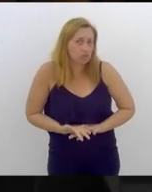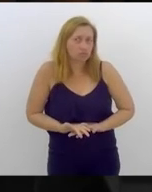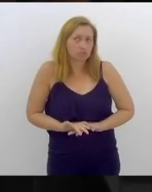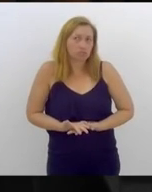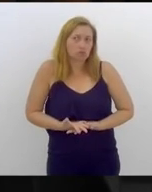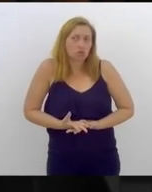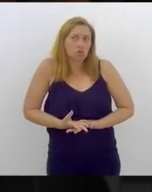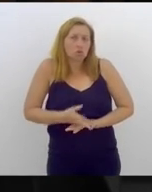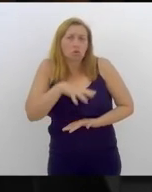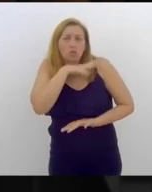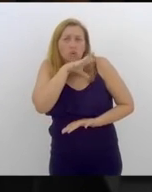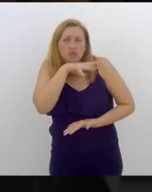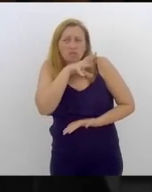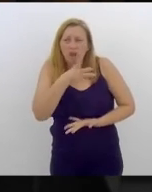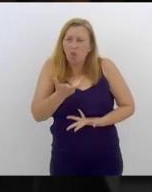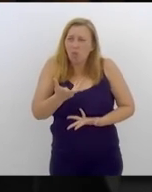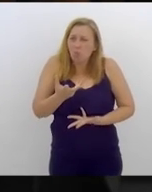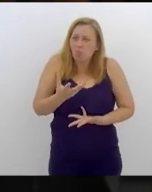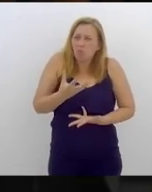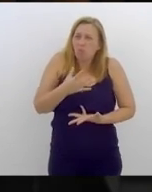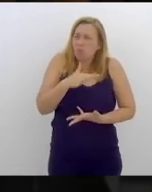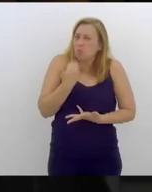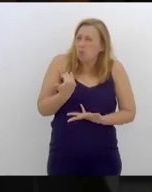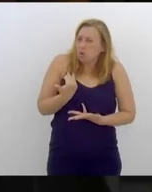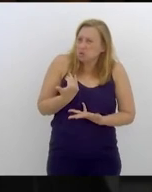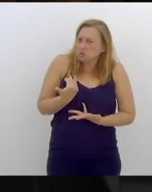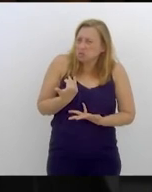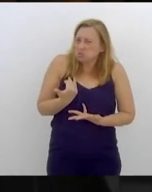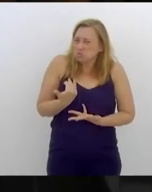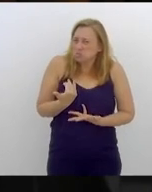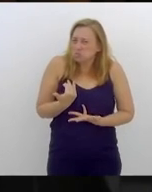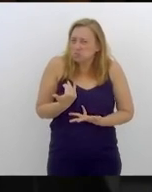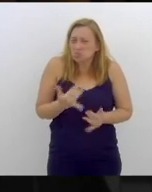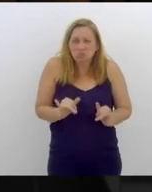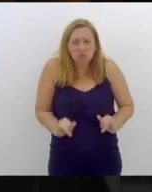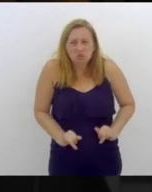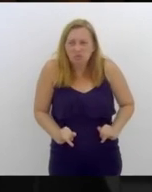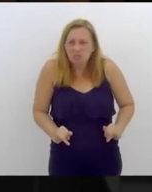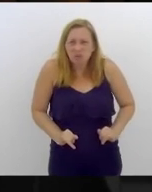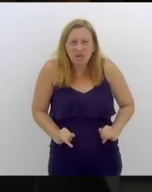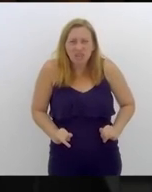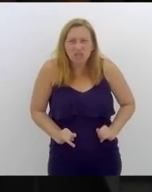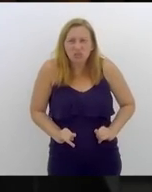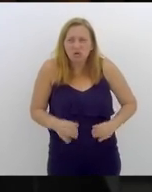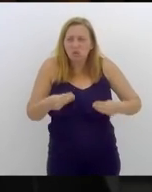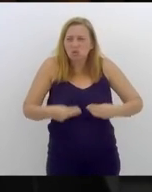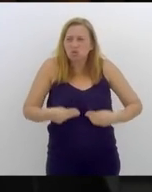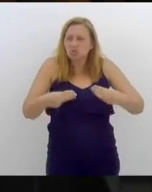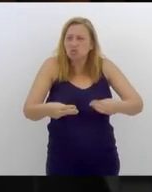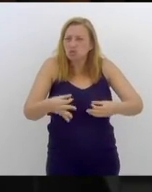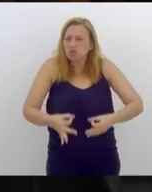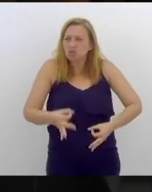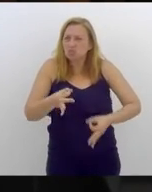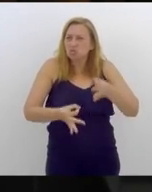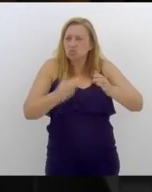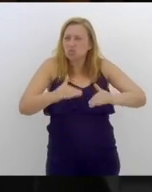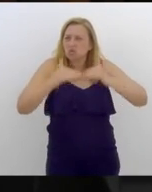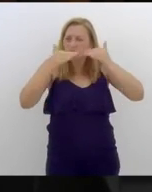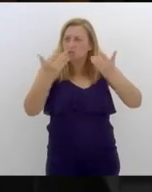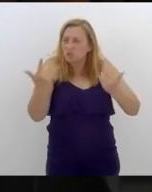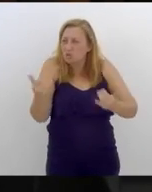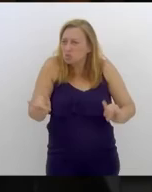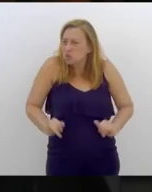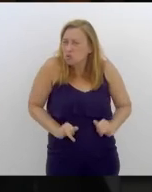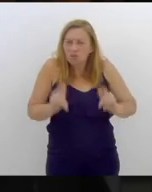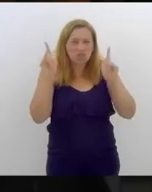um animal morto se enrijece então ele queria ver uma cena onde os ministros do Supremo seriam espancados com animal